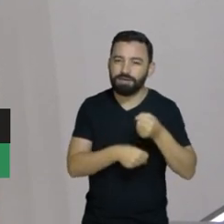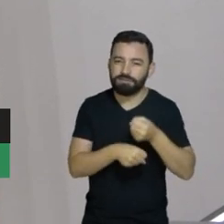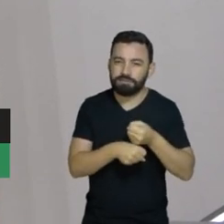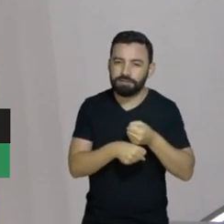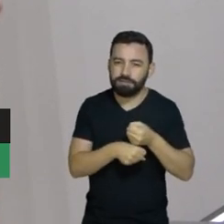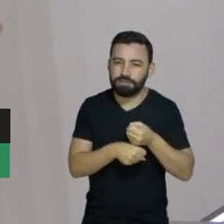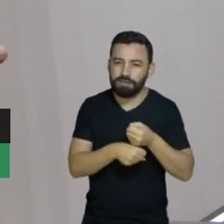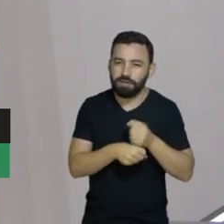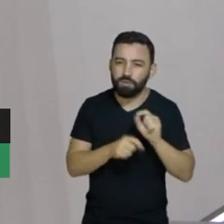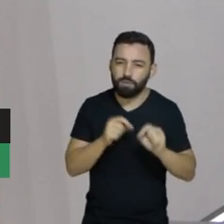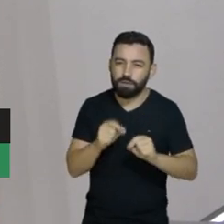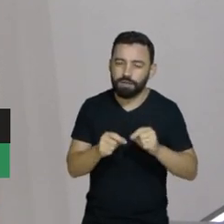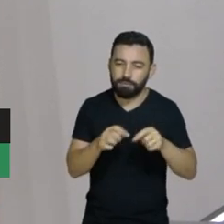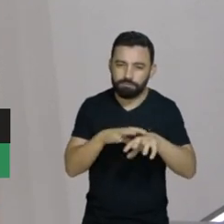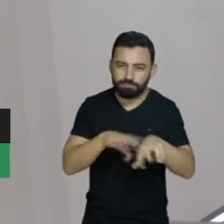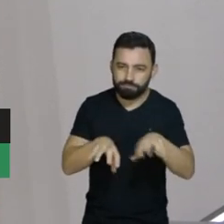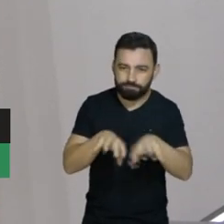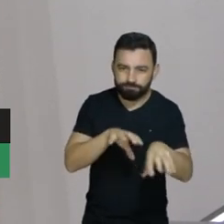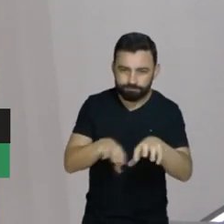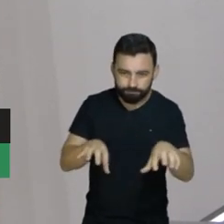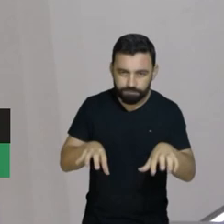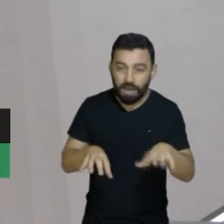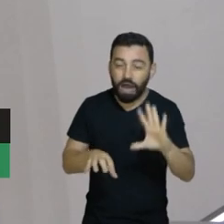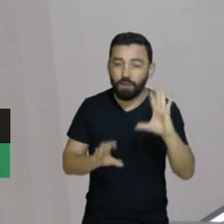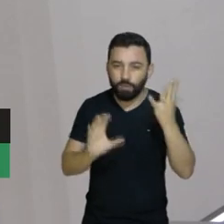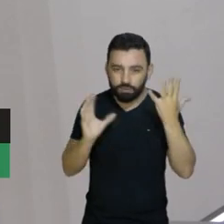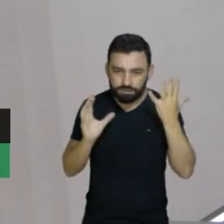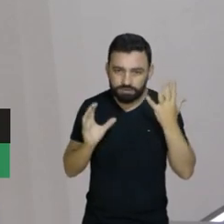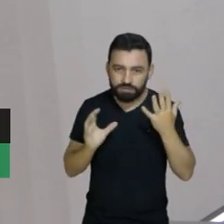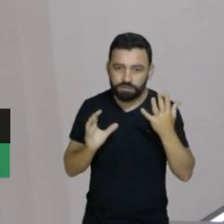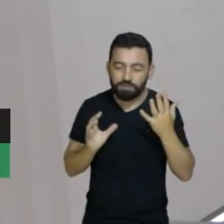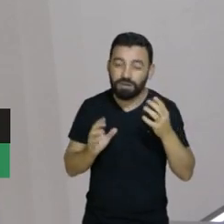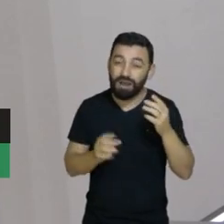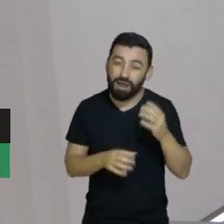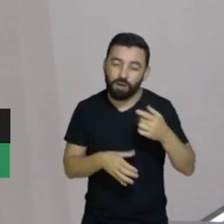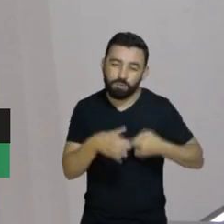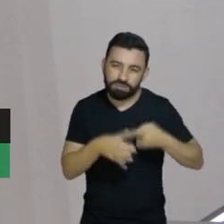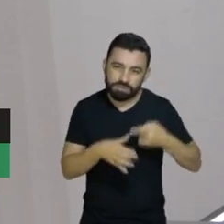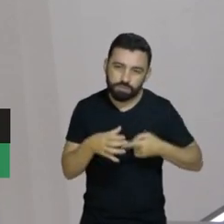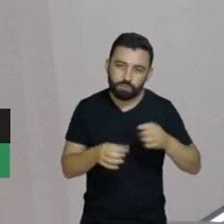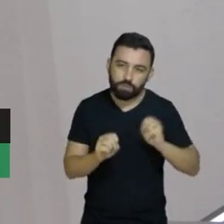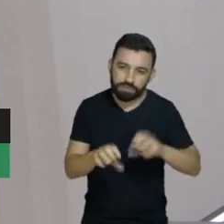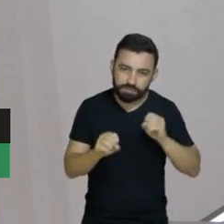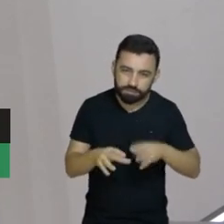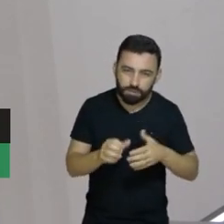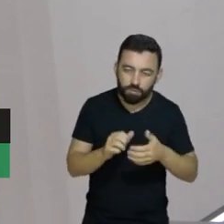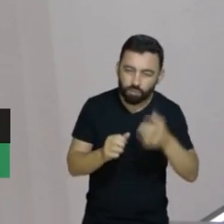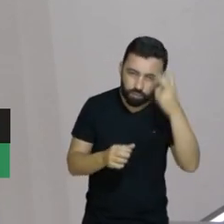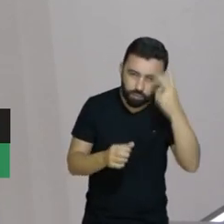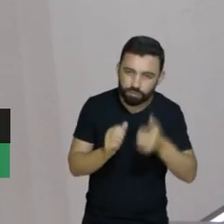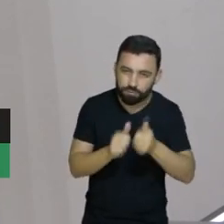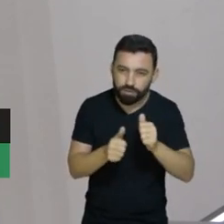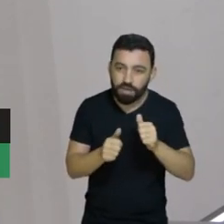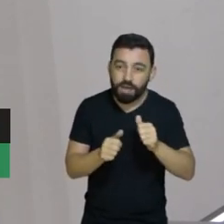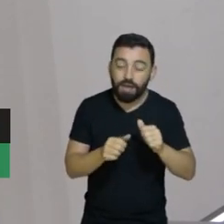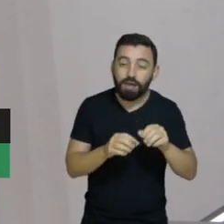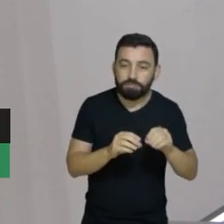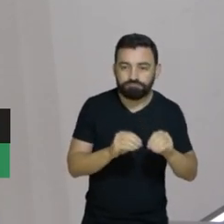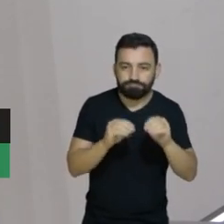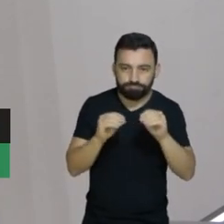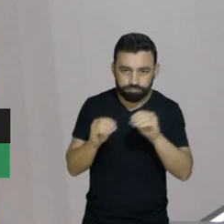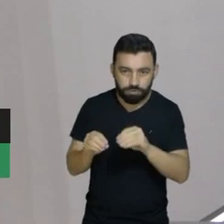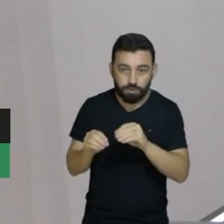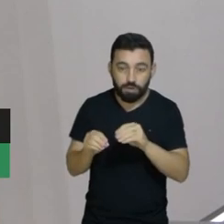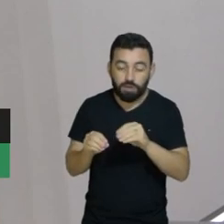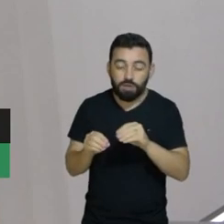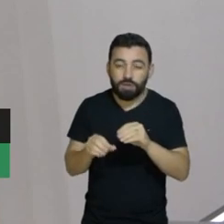o desmembramento que havia acontecido da Comissão de Educação, Cultura e Desporto para a Comissão de Educação e